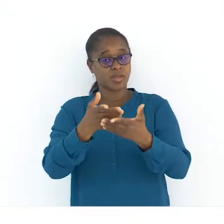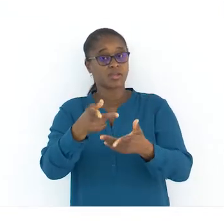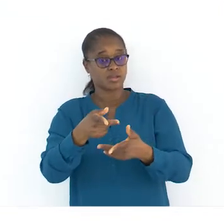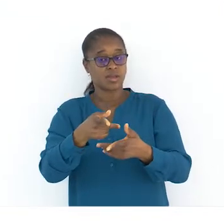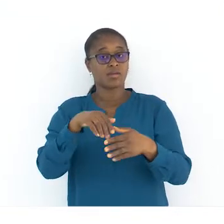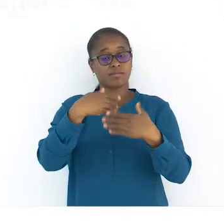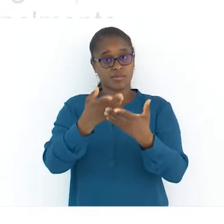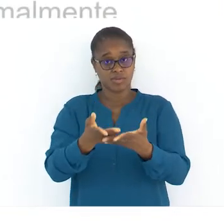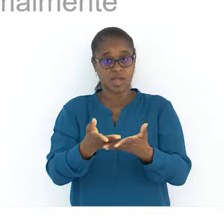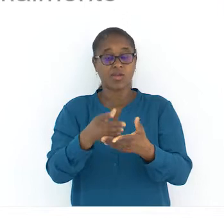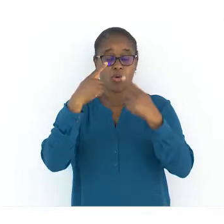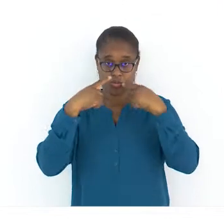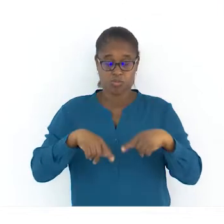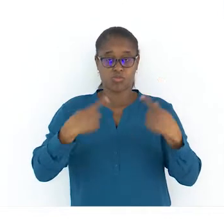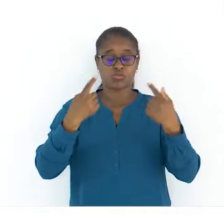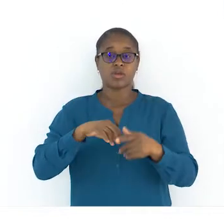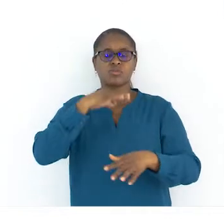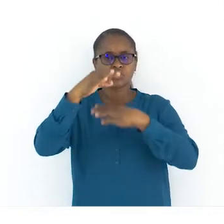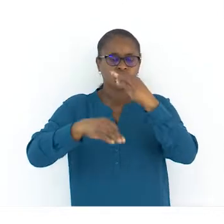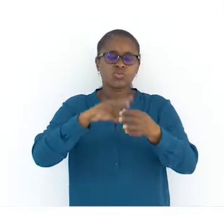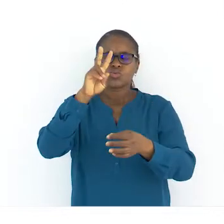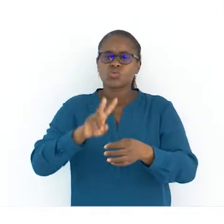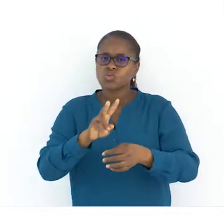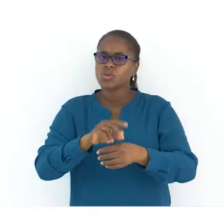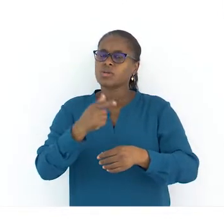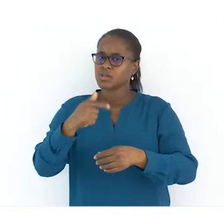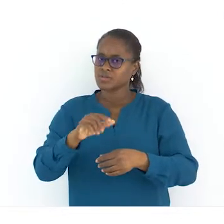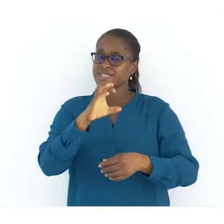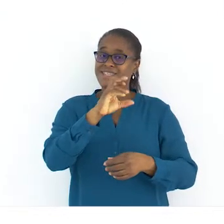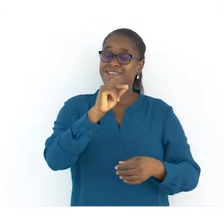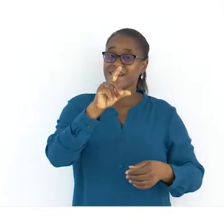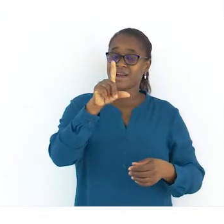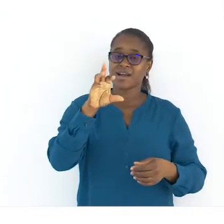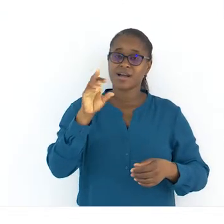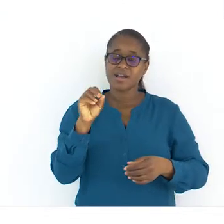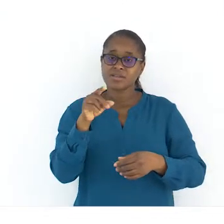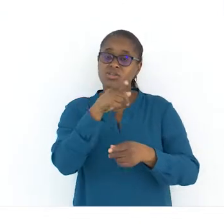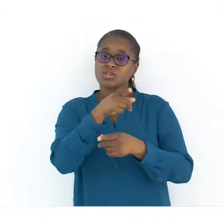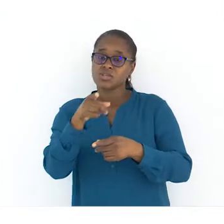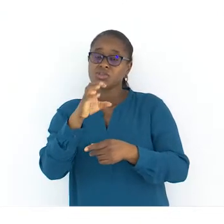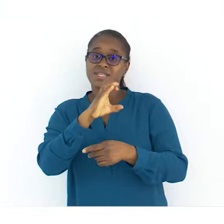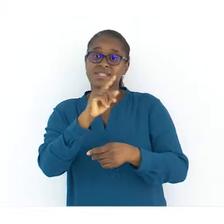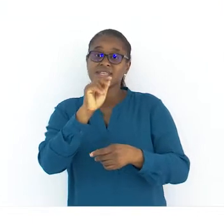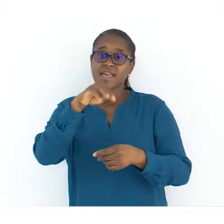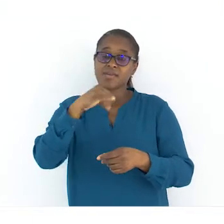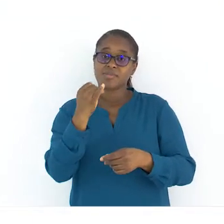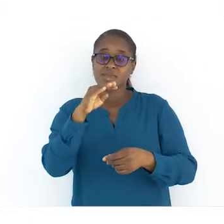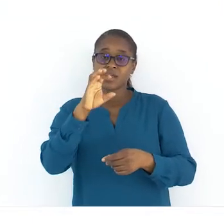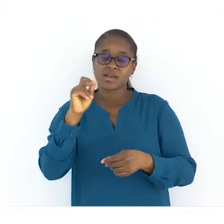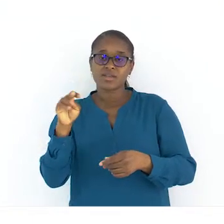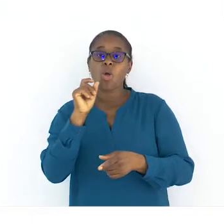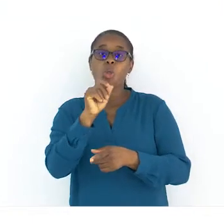Além disso, temos o discurso secundário. Neste caso, temos as didascálias ou indicações cênicas. Indicações do nome